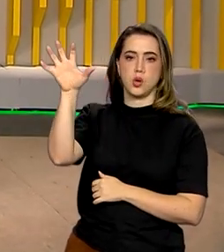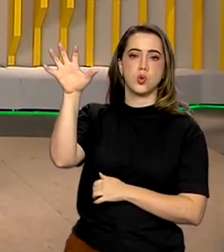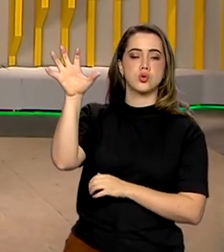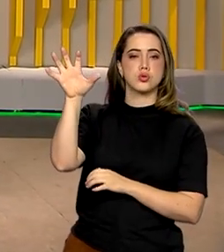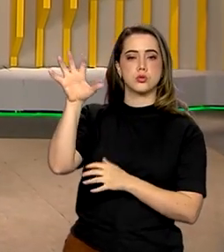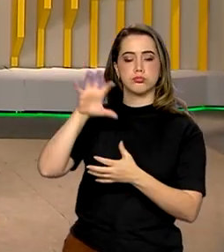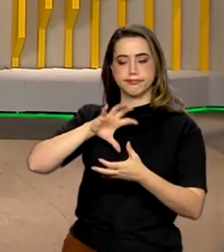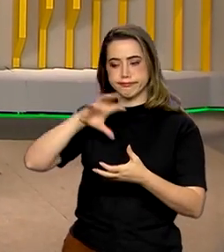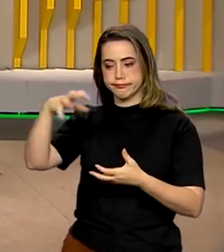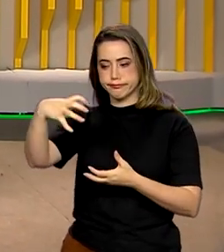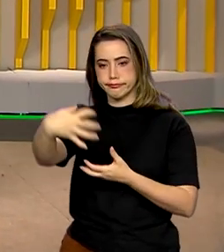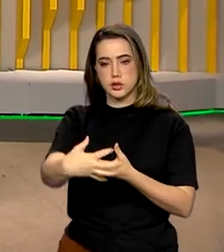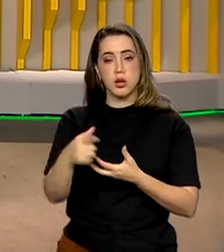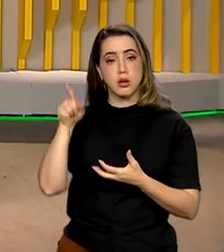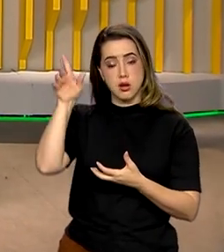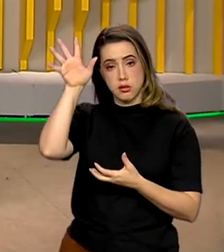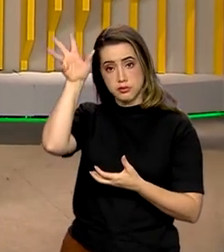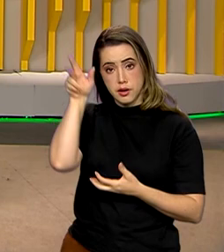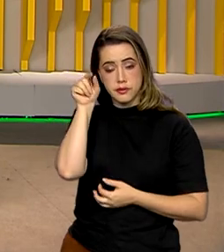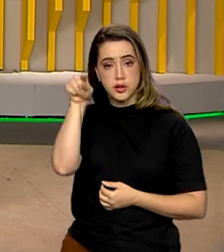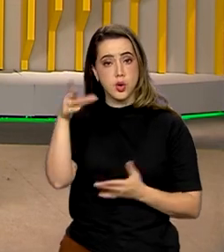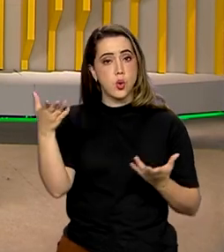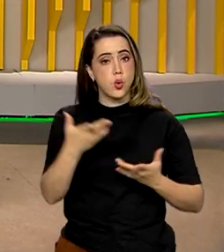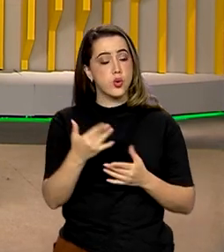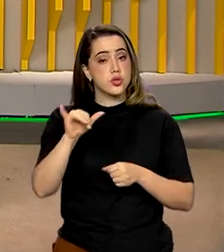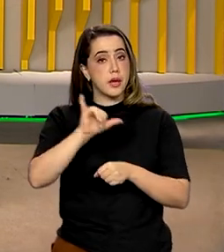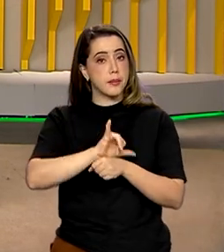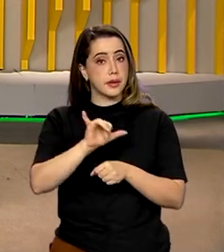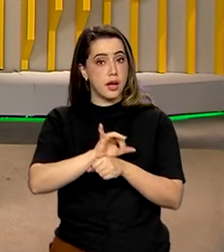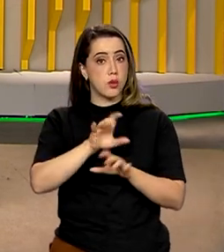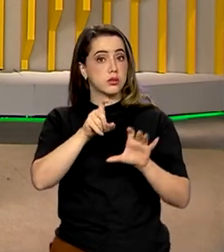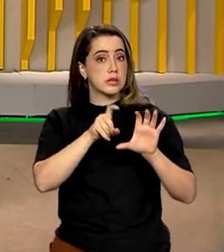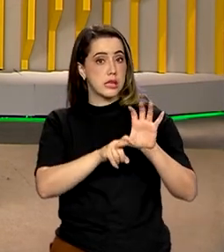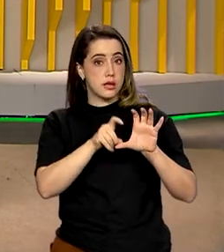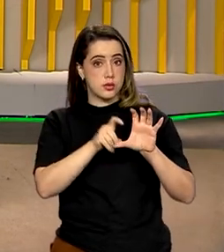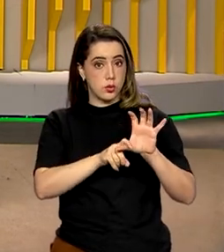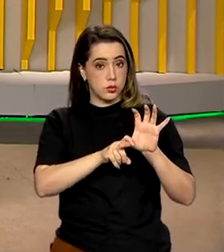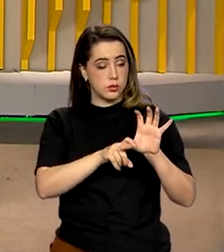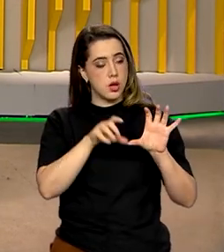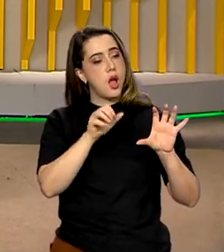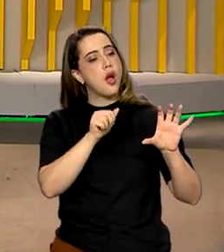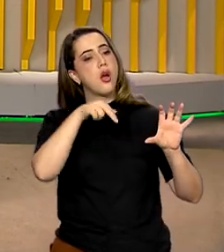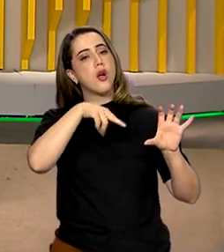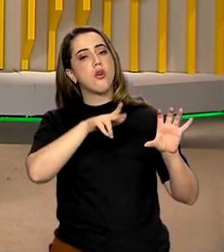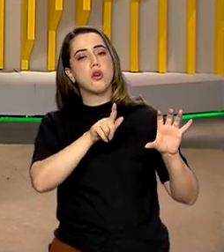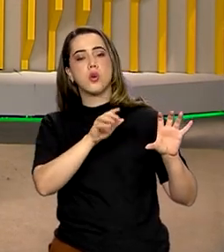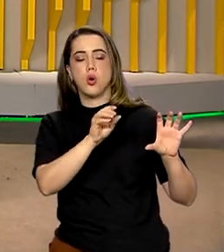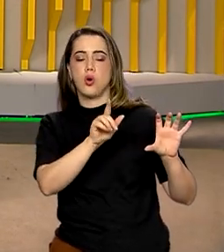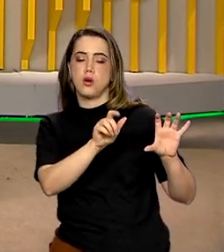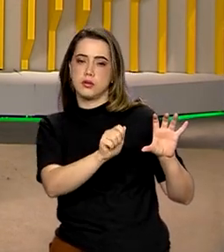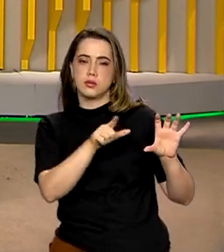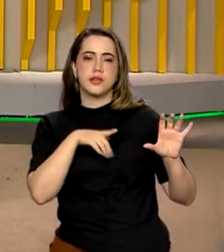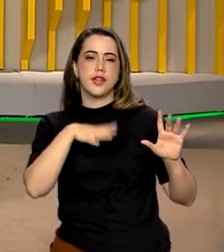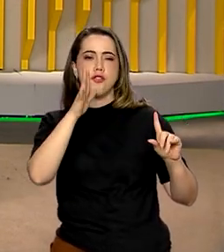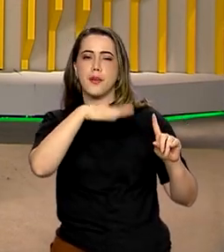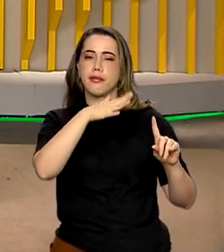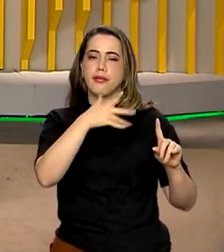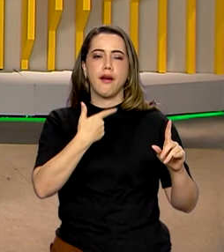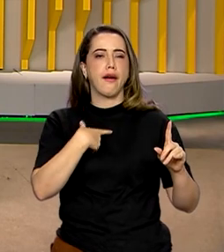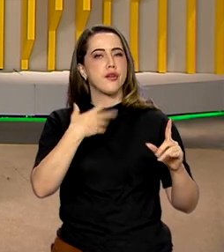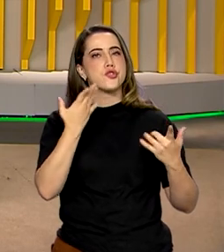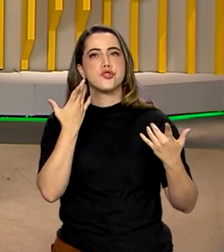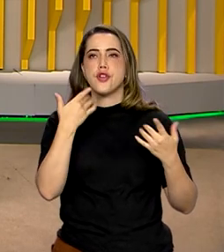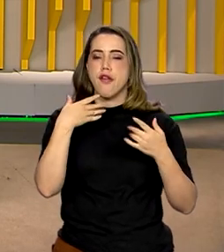os compromissos foram em Luanda, capital de Angola. A agenda cheia do presidente contou com homenagens, discursos